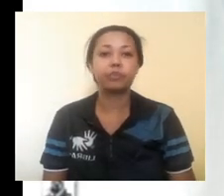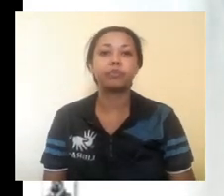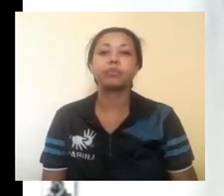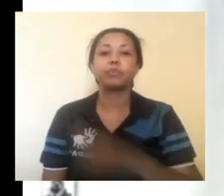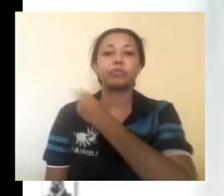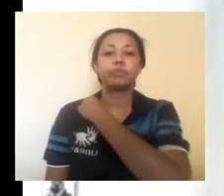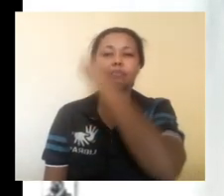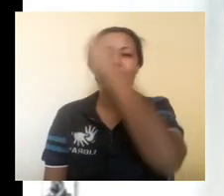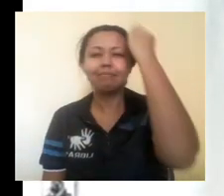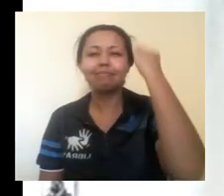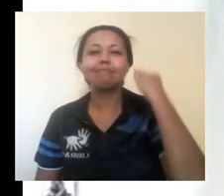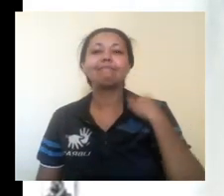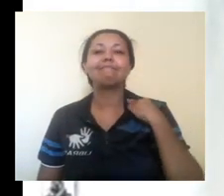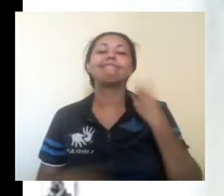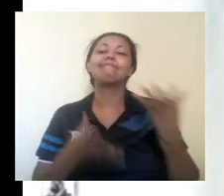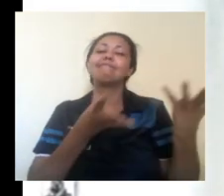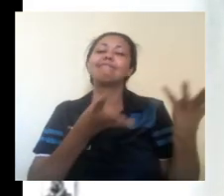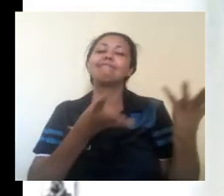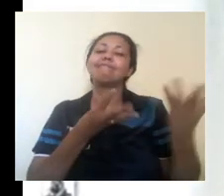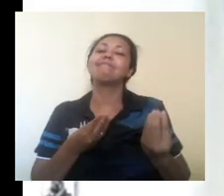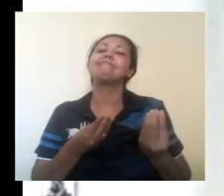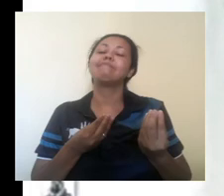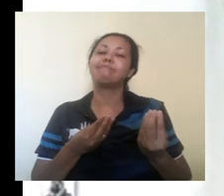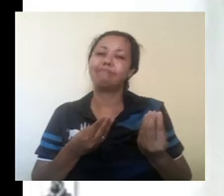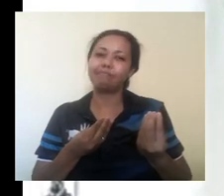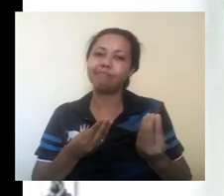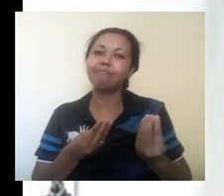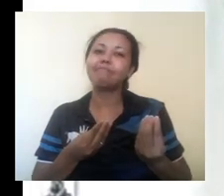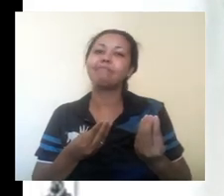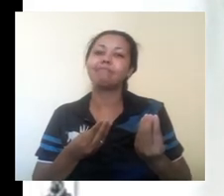Senhor, ela foi corajosa e ela seguiu.